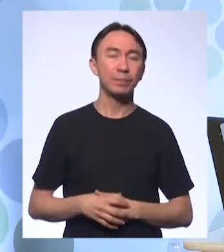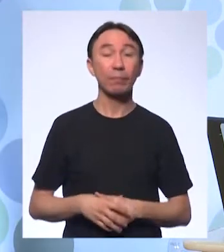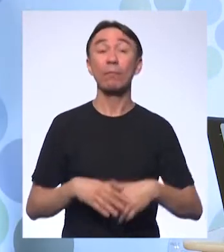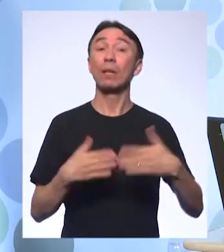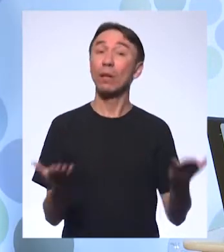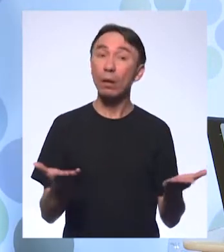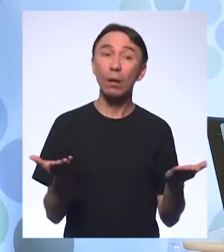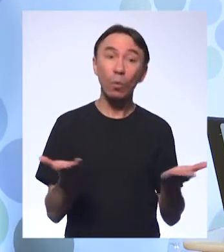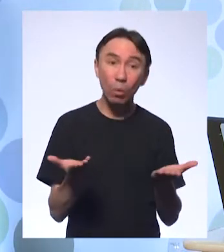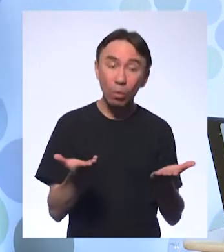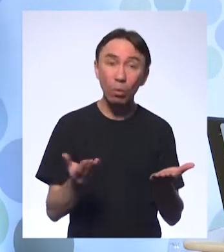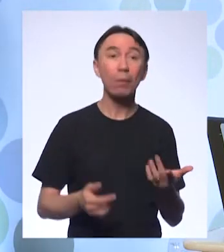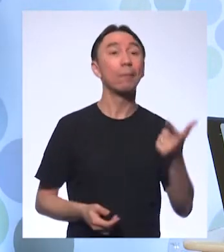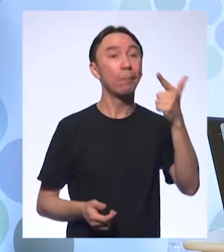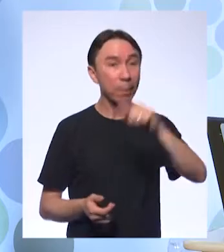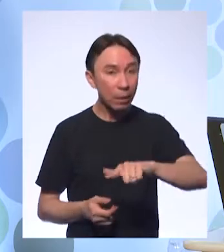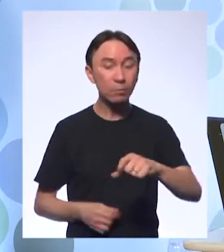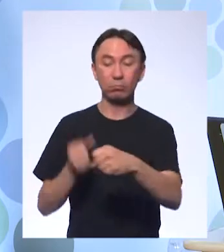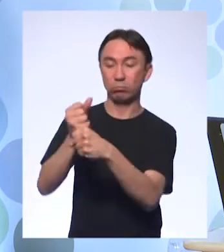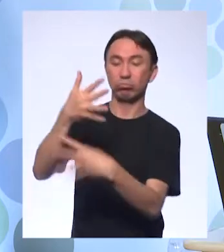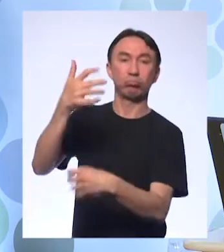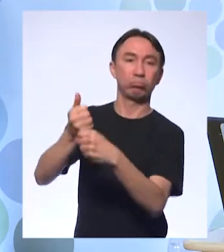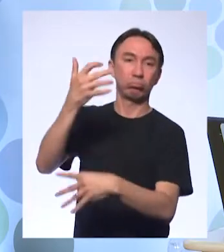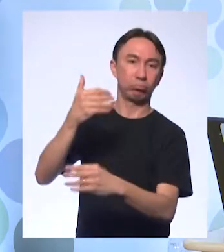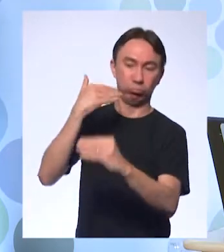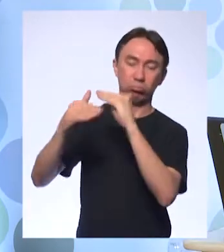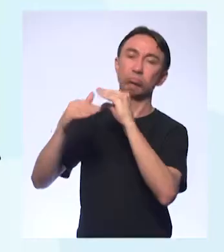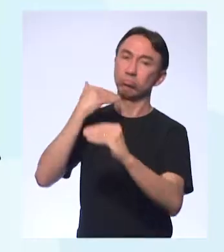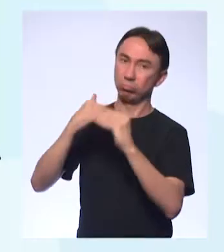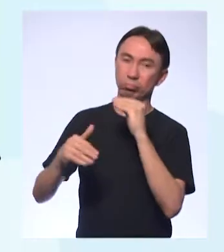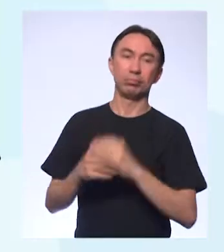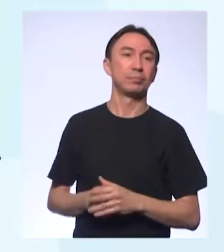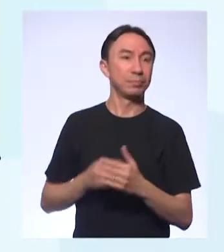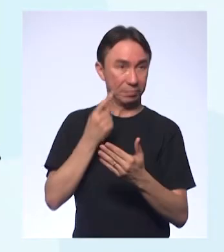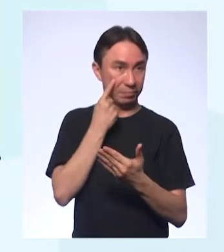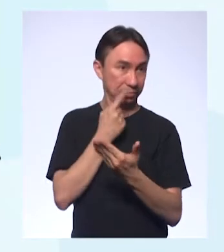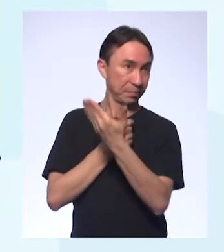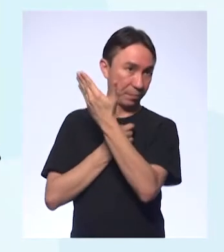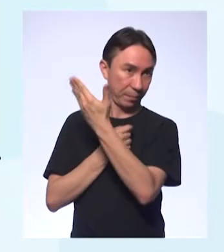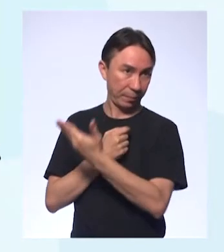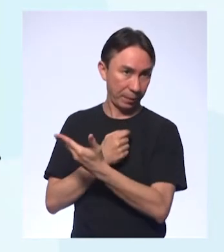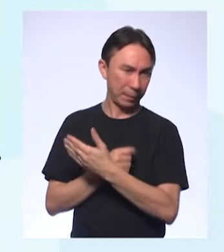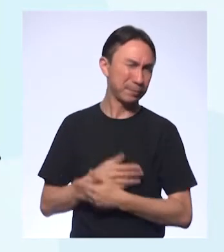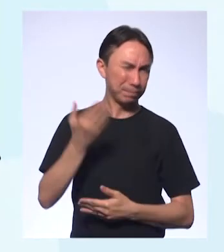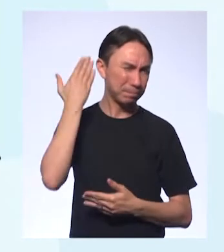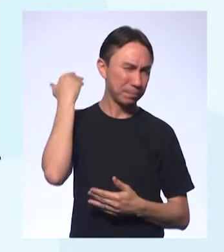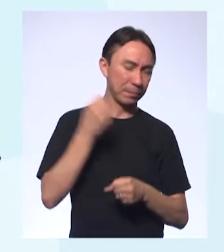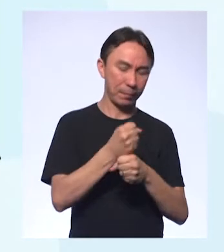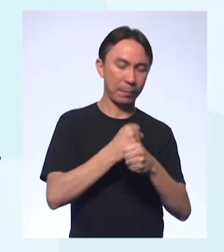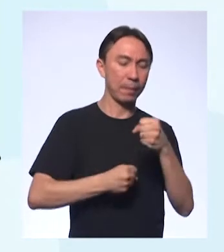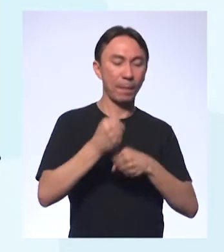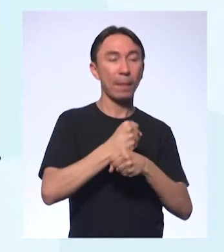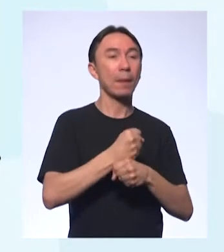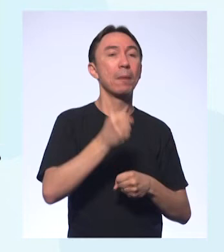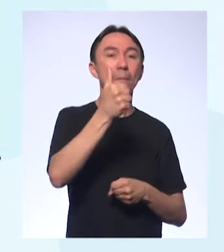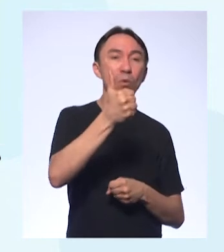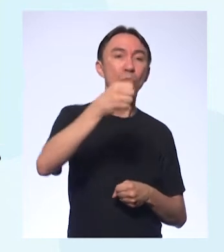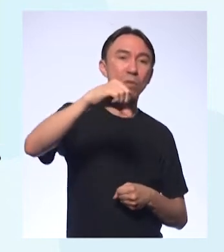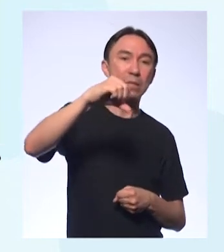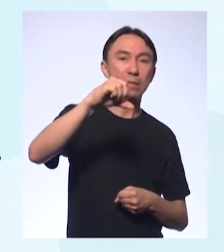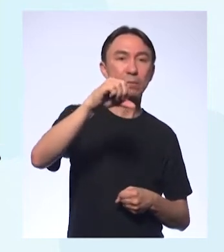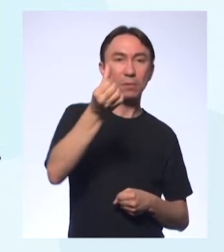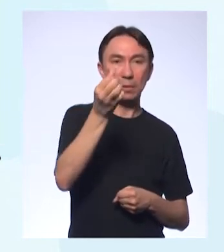mais uma pequena interaçãozinha que a gente tem aí. Olha aí, ó. Na década de 1960,